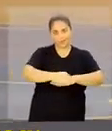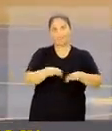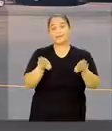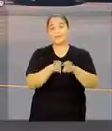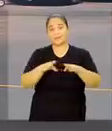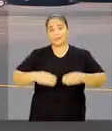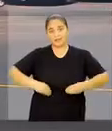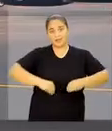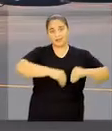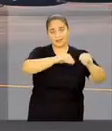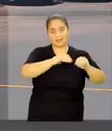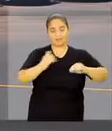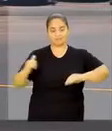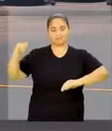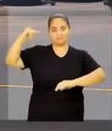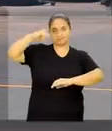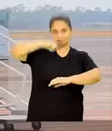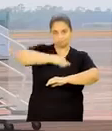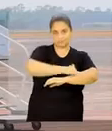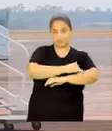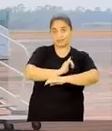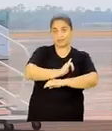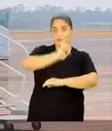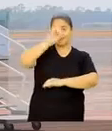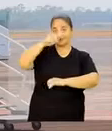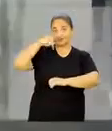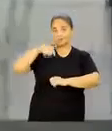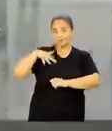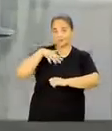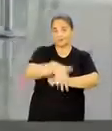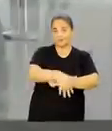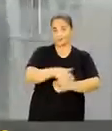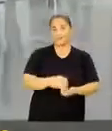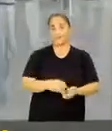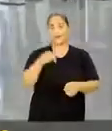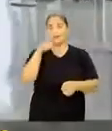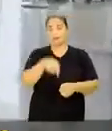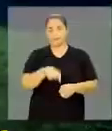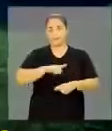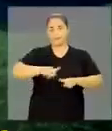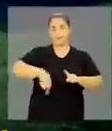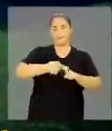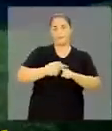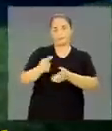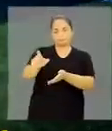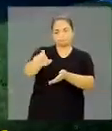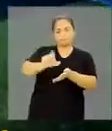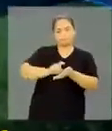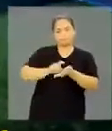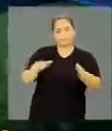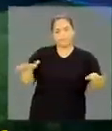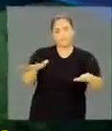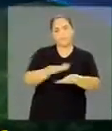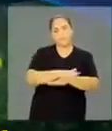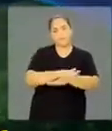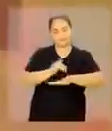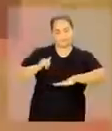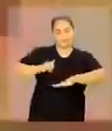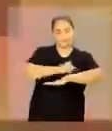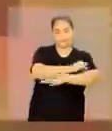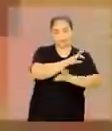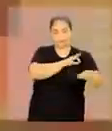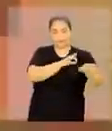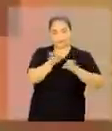do Iguaçu. Aqui, mais investimentos vão preparar o aeroporto para se tornar um hub, centro de distribuição de